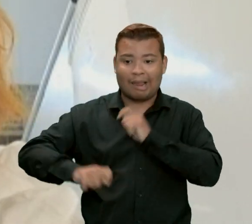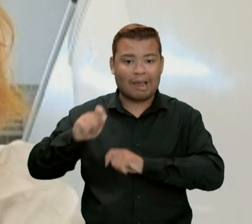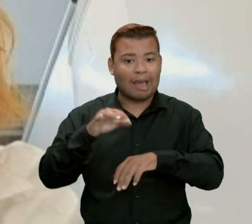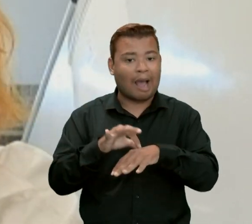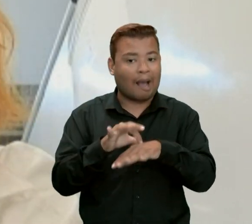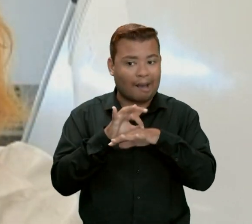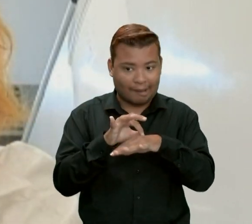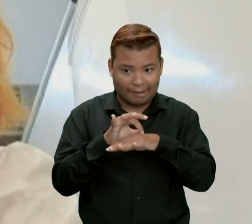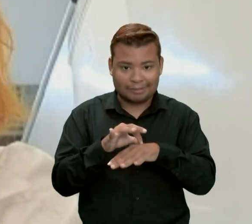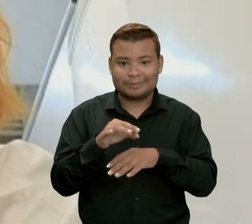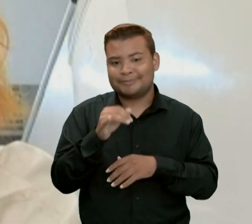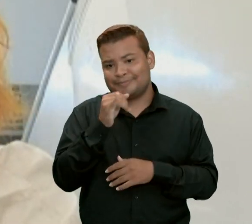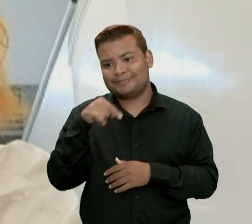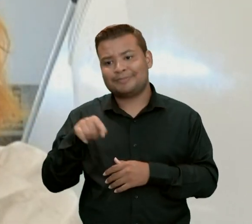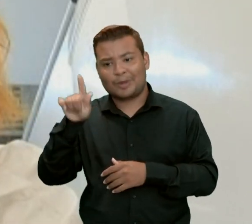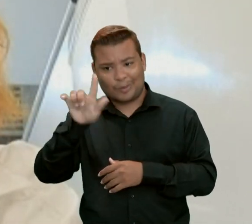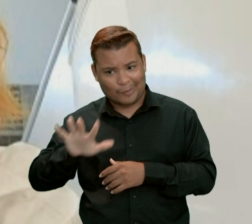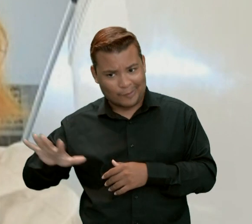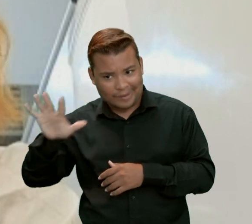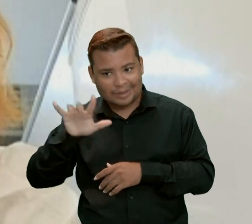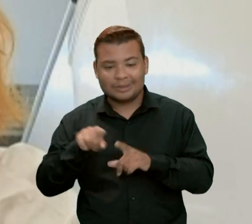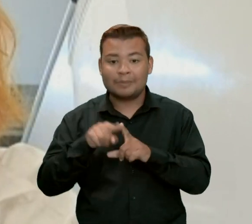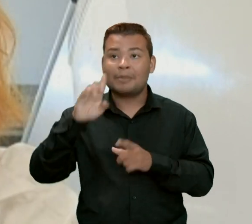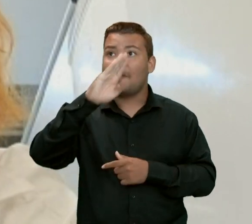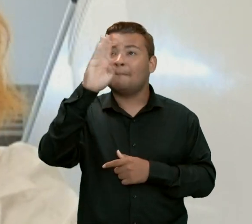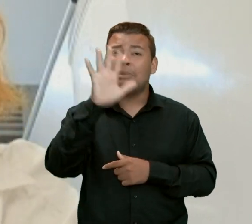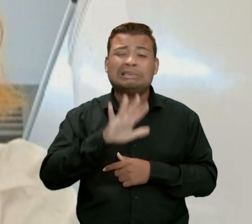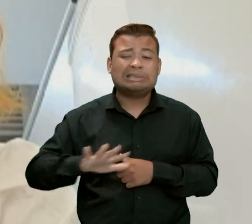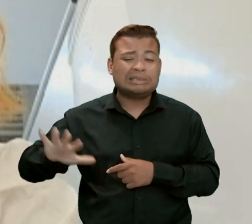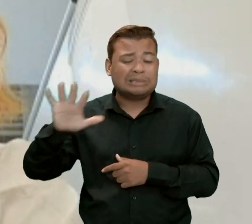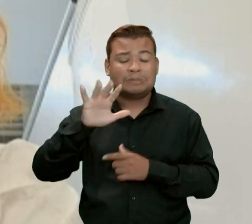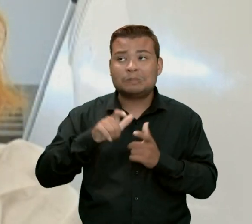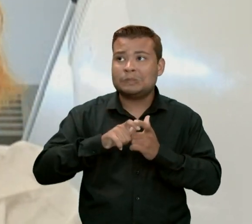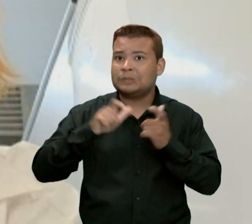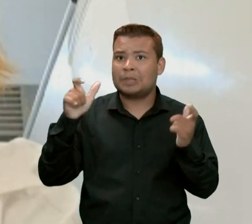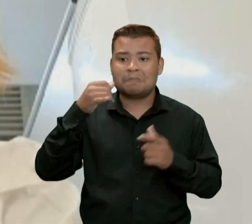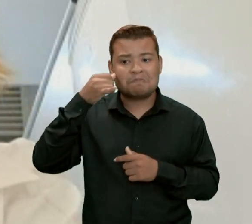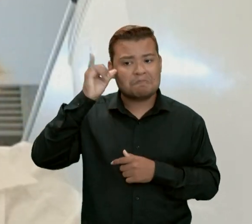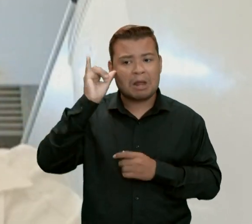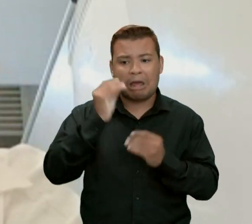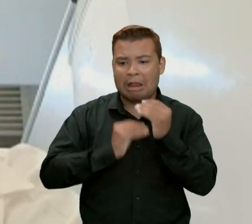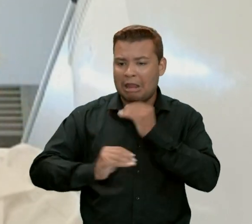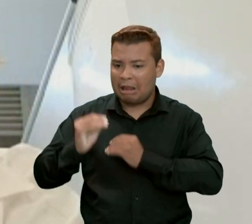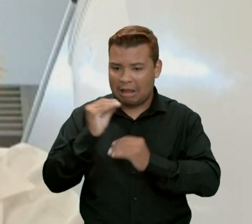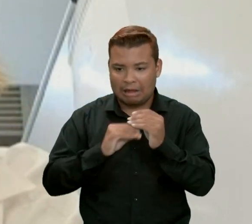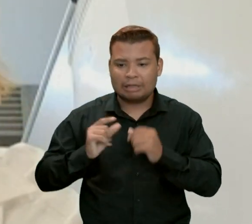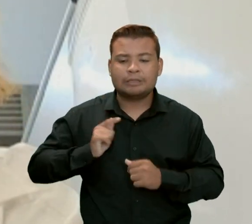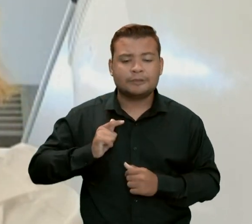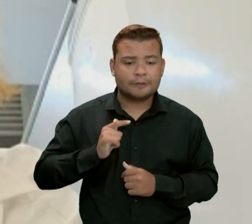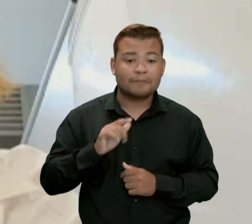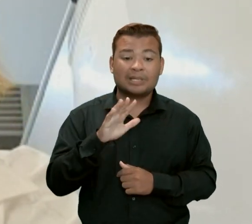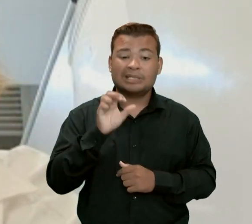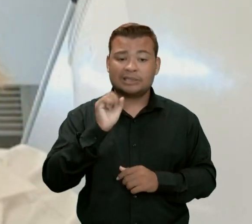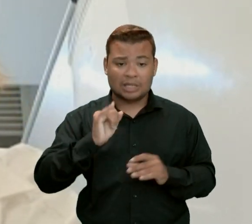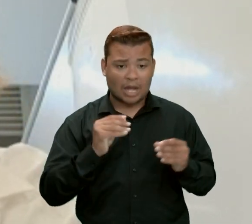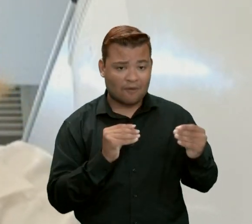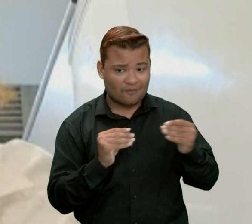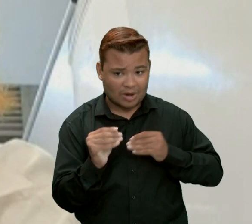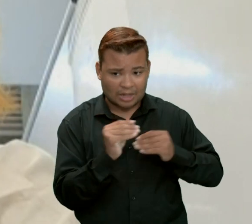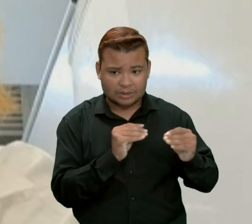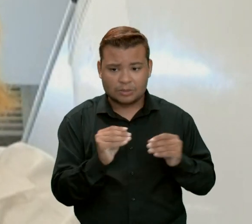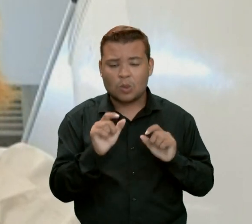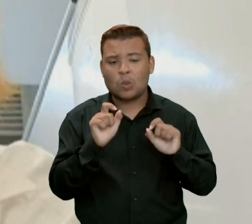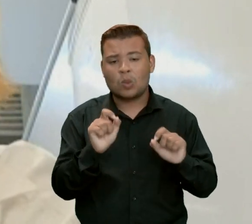e a gente tem o Brasil, que tem um consumo muito grande de carne bovina. Mas se a gente tiver essa flexibilidade de, ao invés de